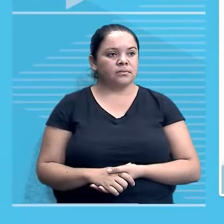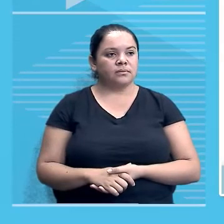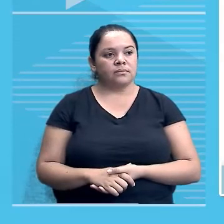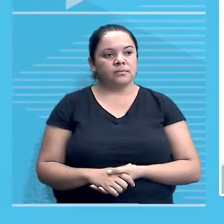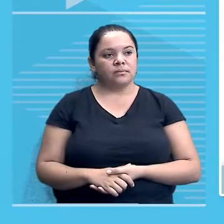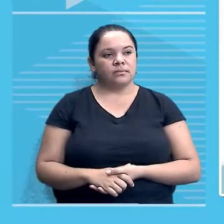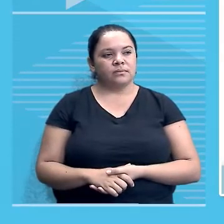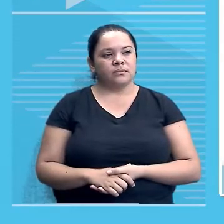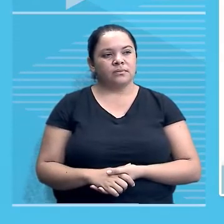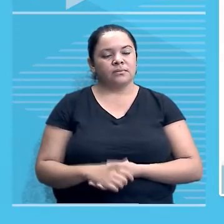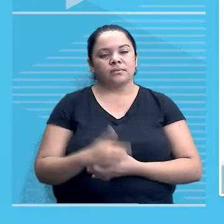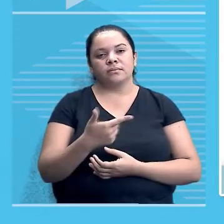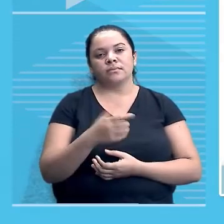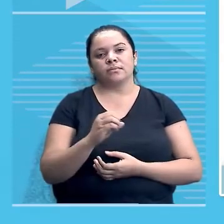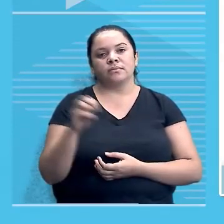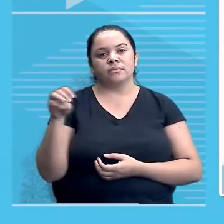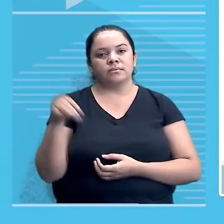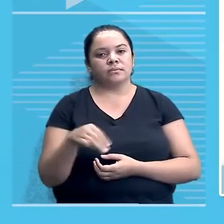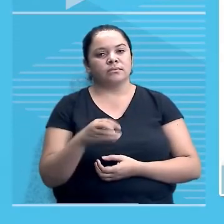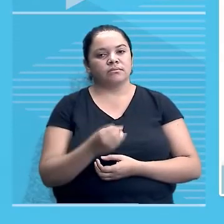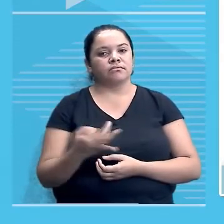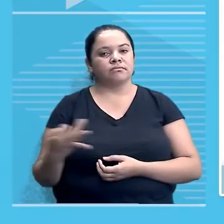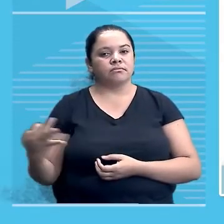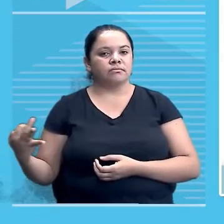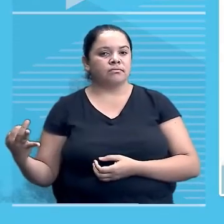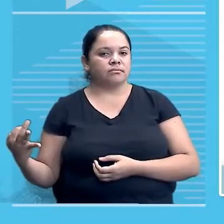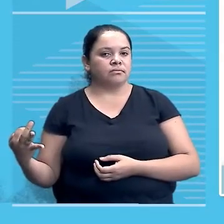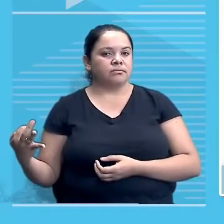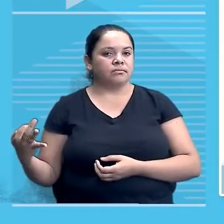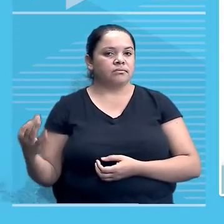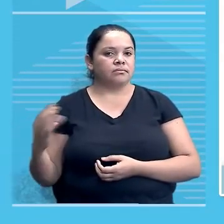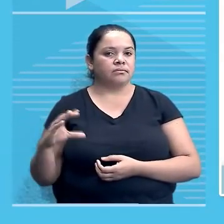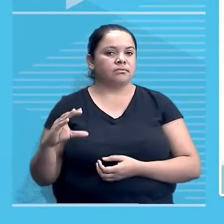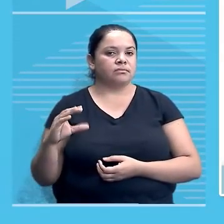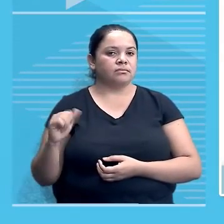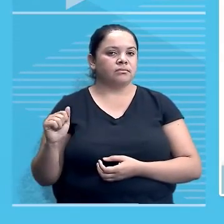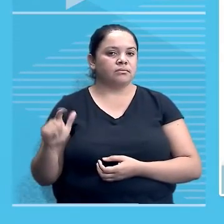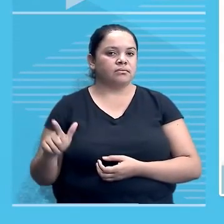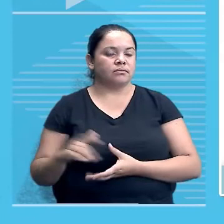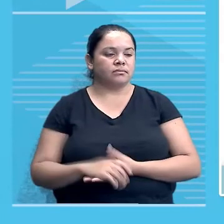quanto de caloria eu vou receber? Vou receber uma caloria X, né?